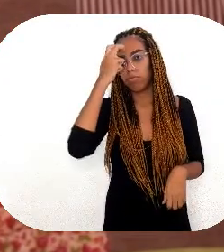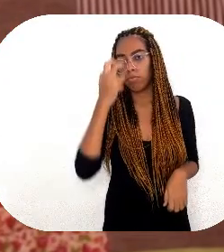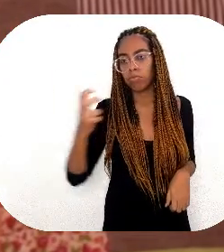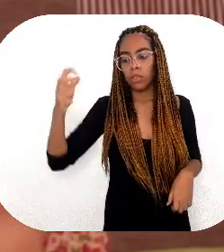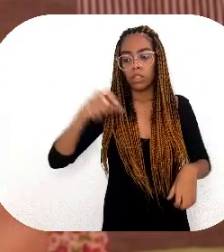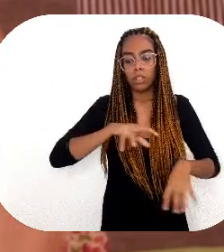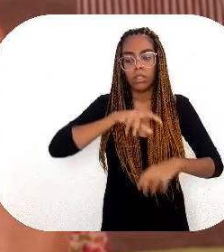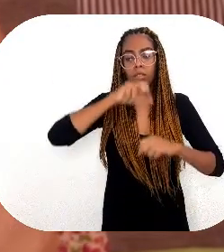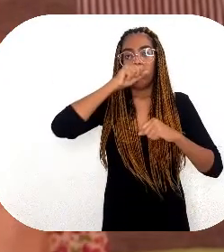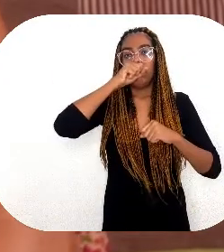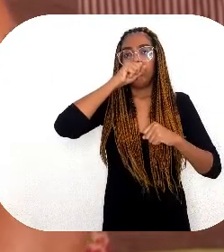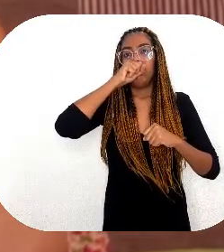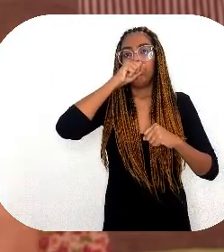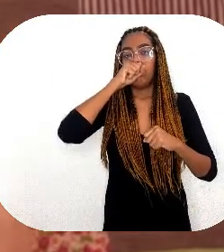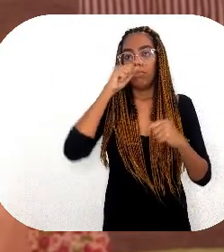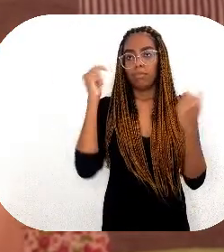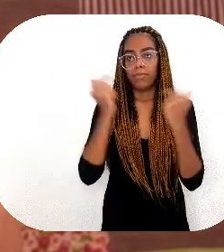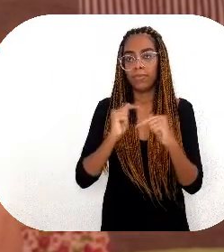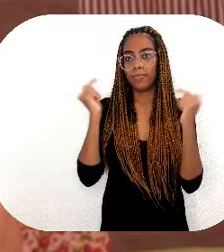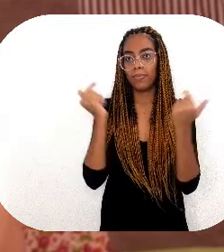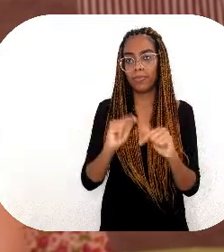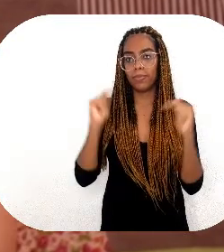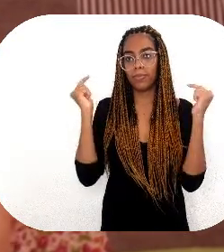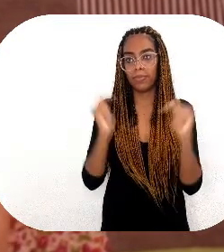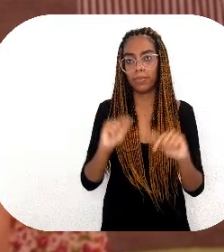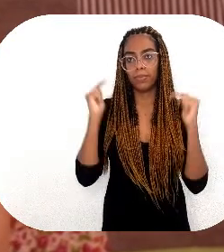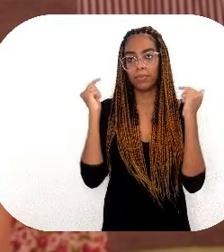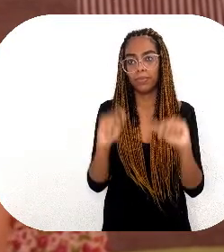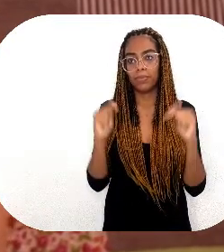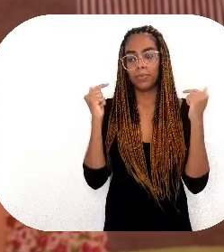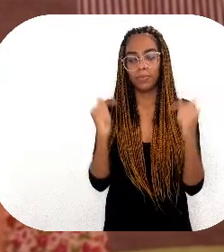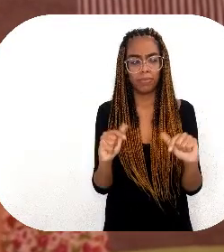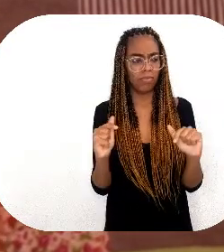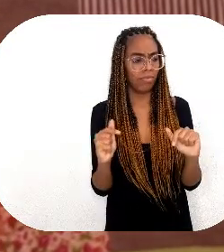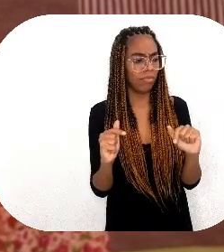uma excelente ideia. Encheu o peito de ar e... Ha, ha, ha,